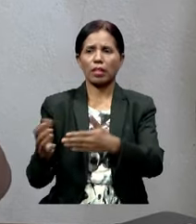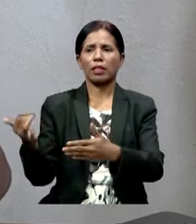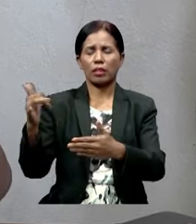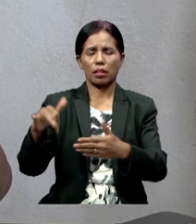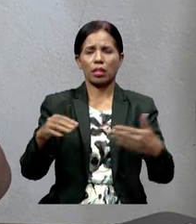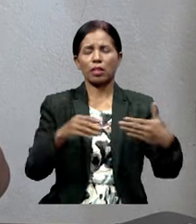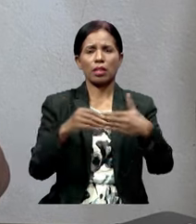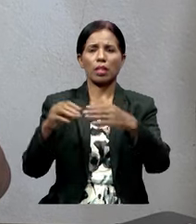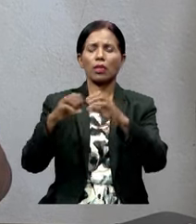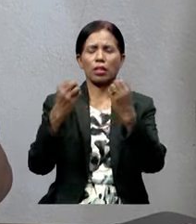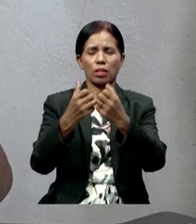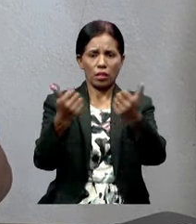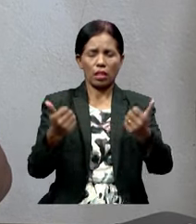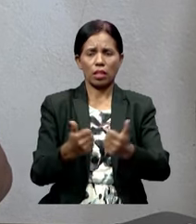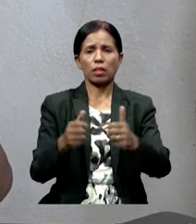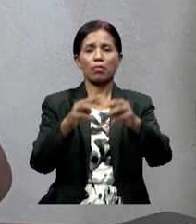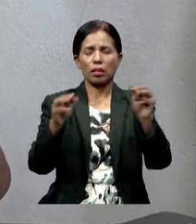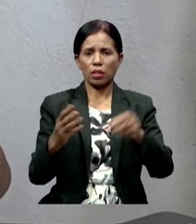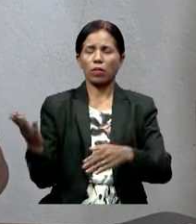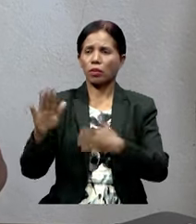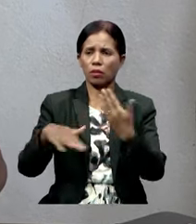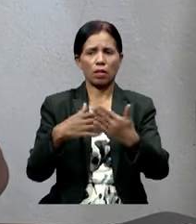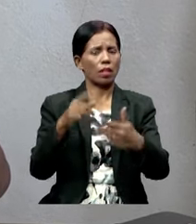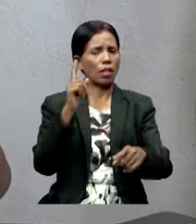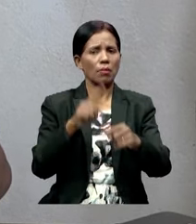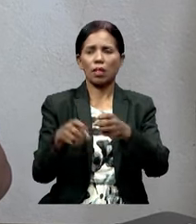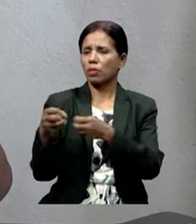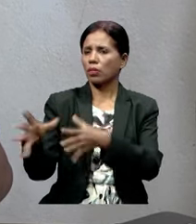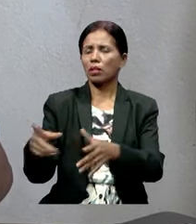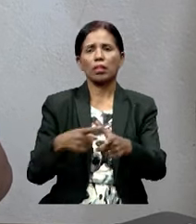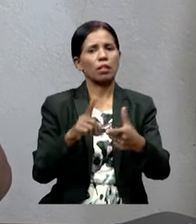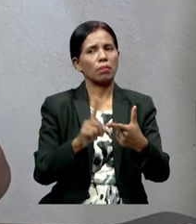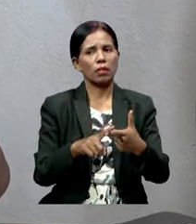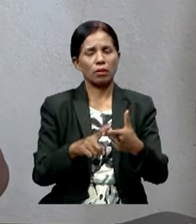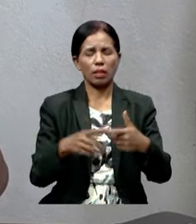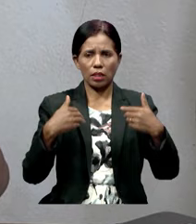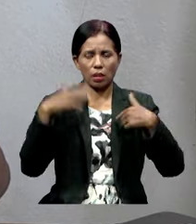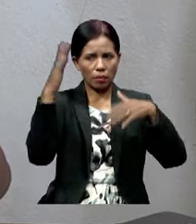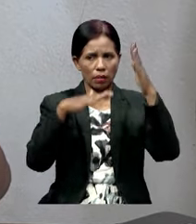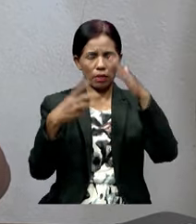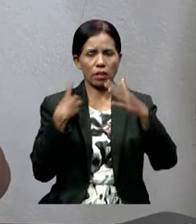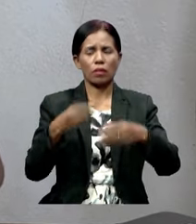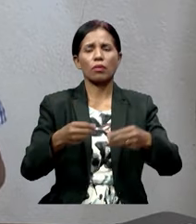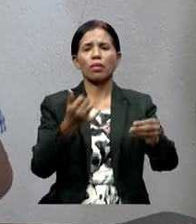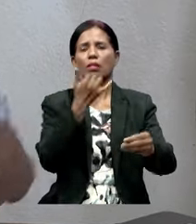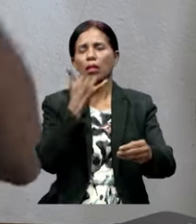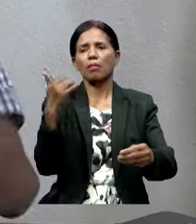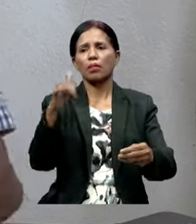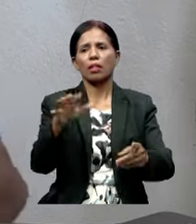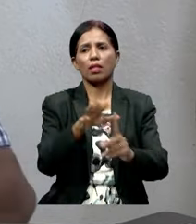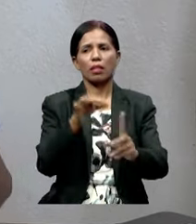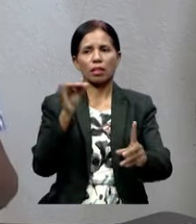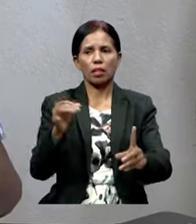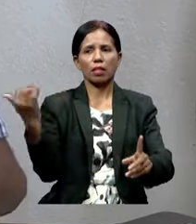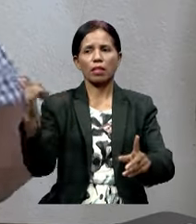organiza un arte marcial sira ne. Atu desempenha kanar ne. La bela ne se husi de depois quando mos problema ita fosala basira. Atu elisau ita